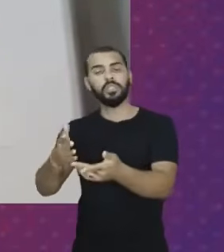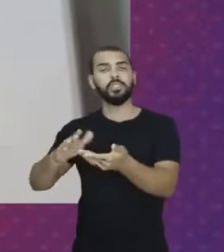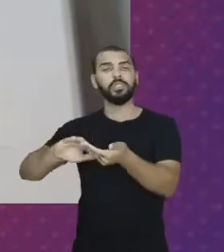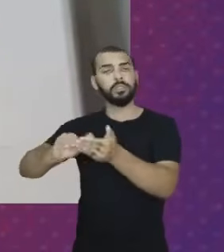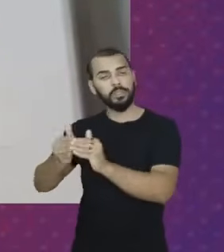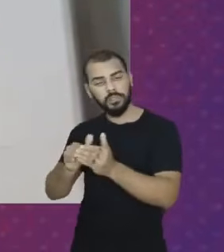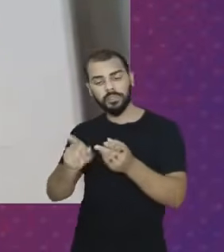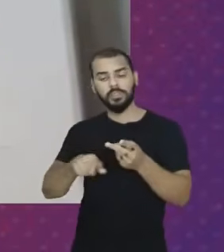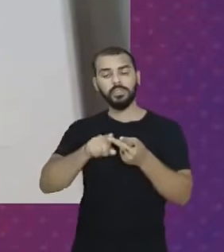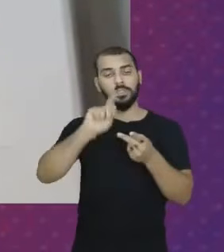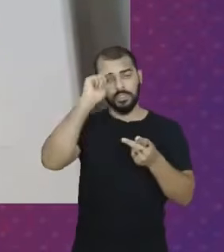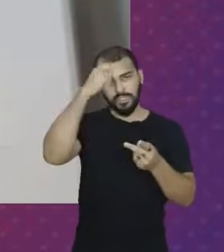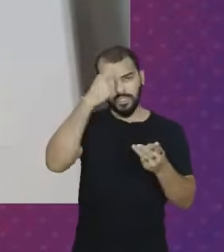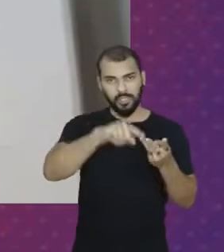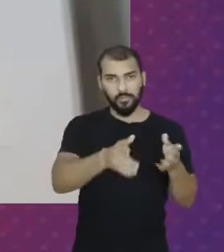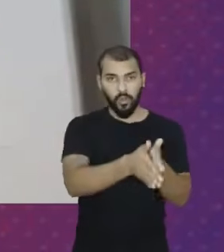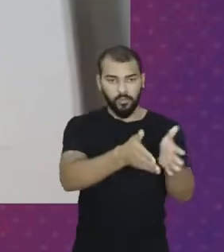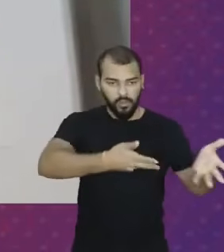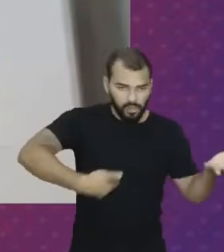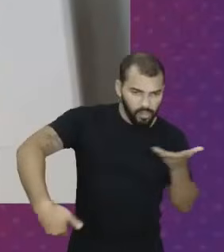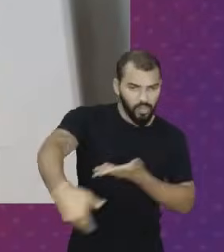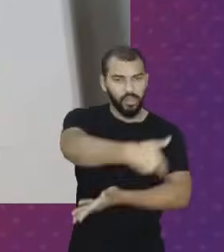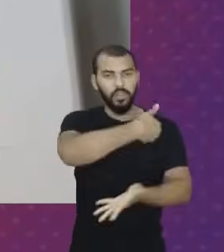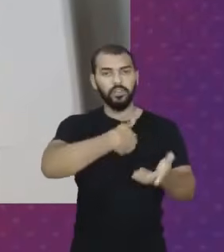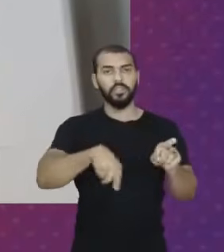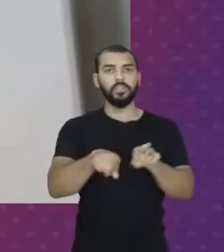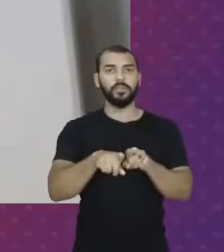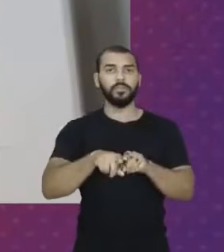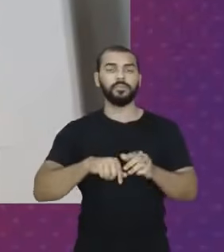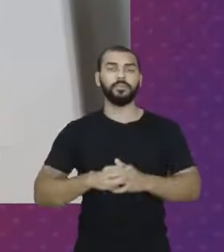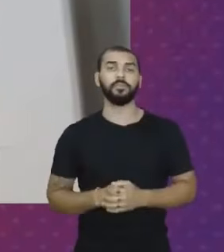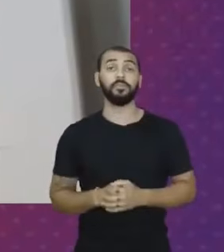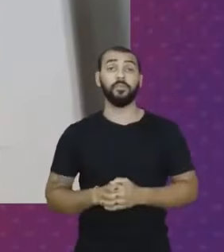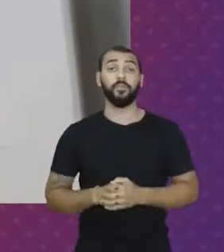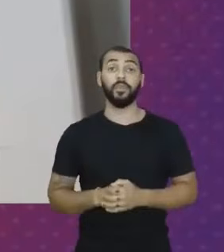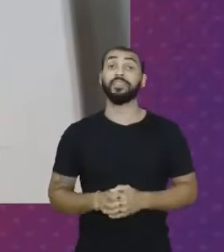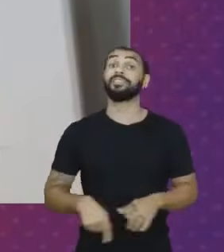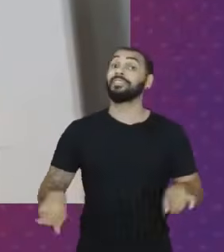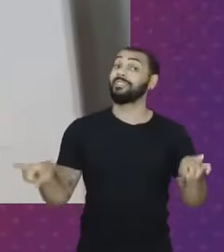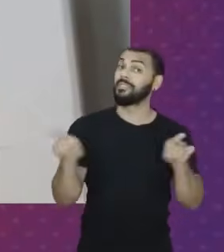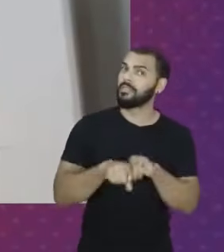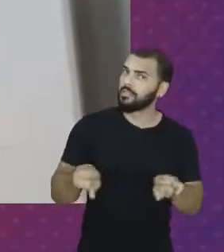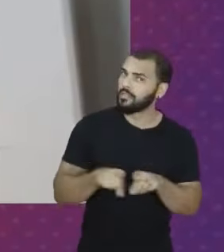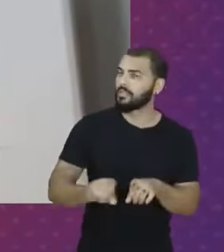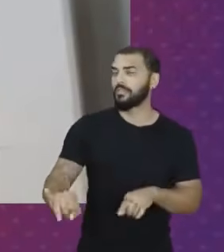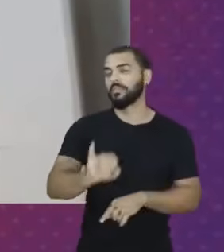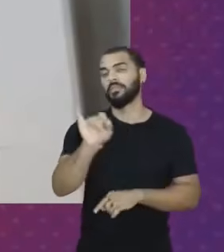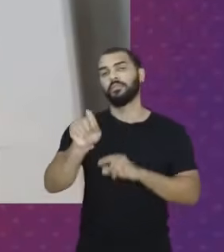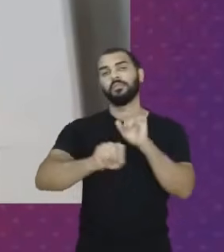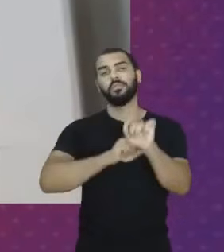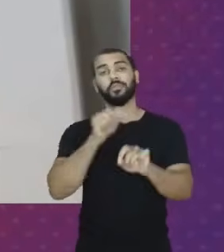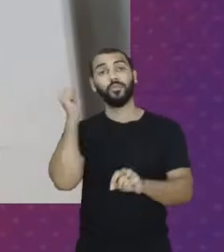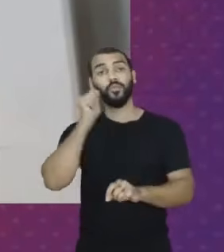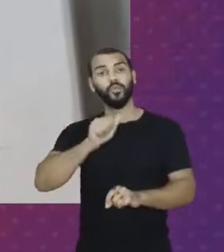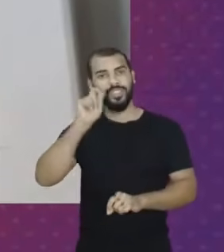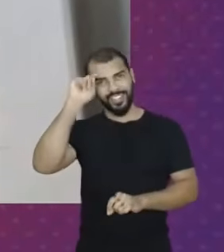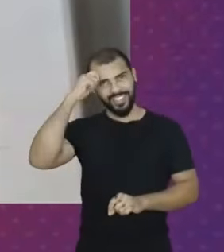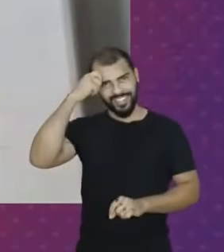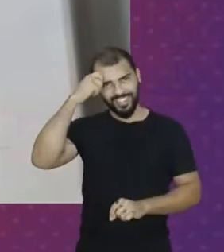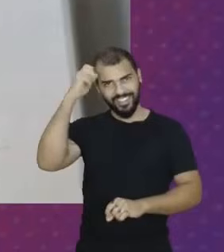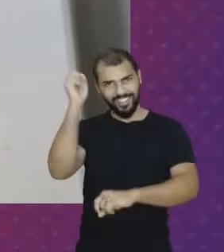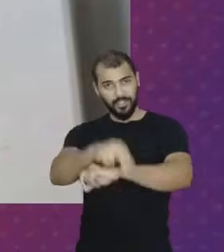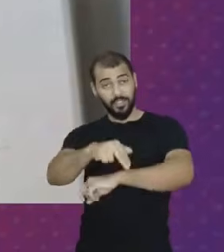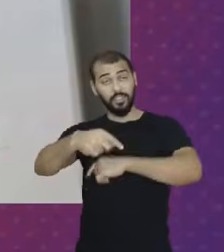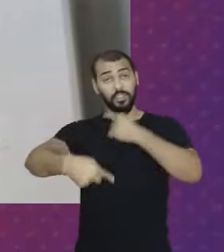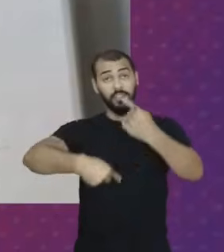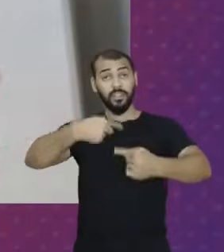população mais pobre. É importante também, porque quando nós temos uma mulher negra na política, muitas vezes as pessoas